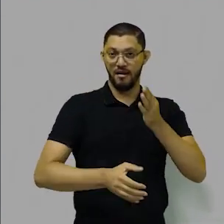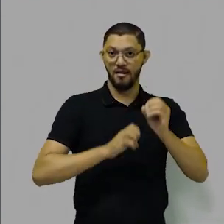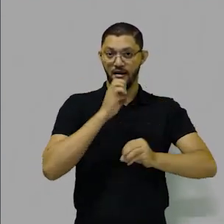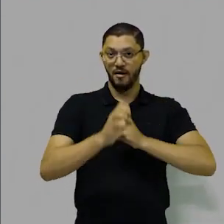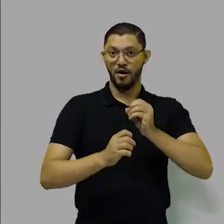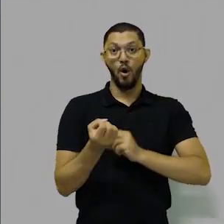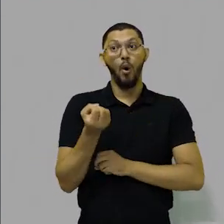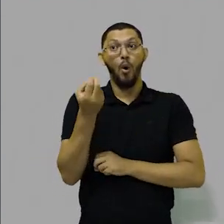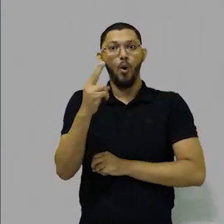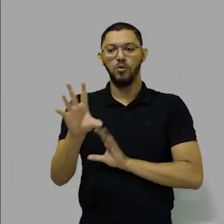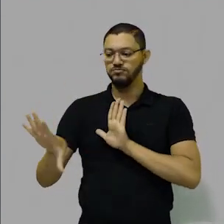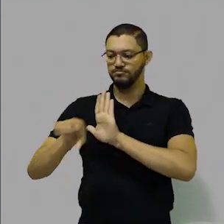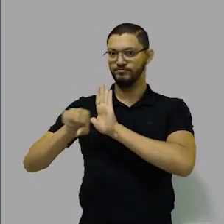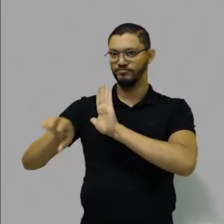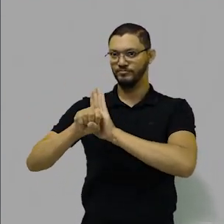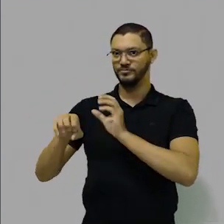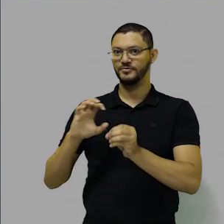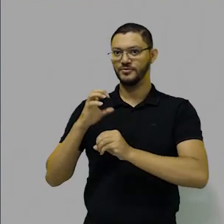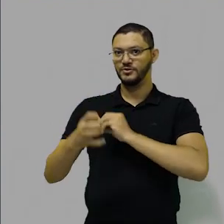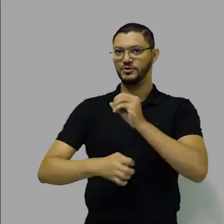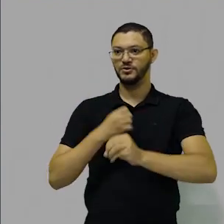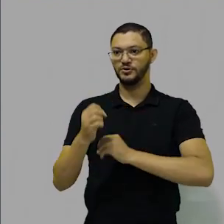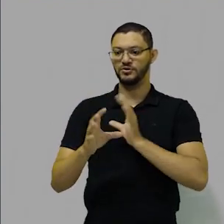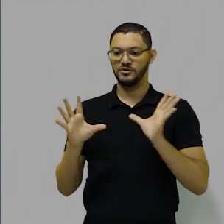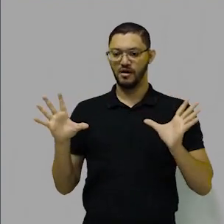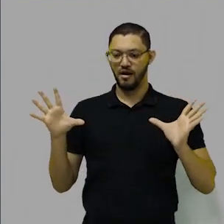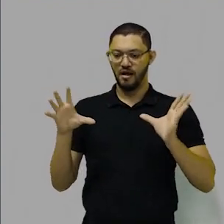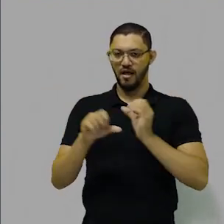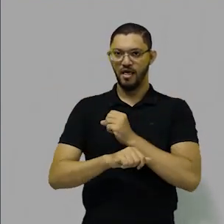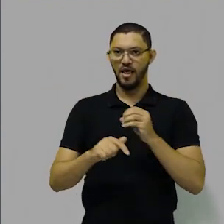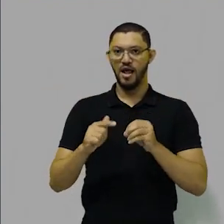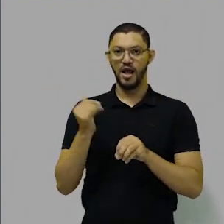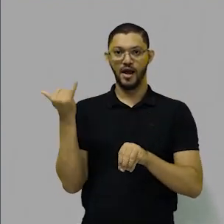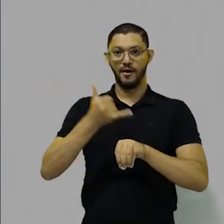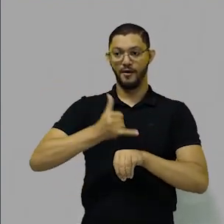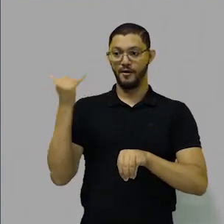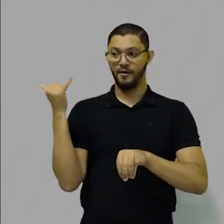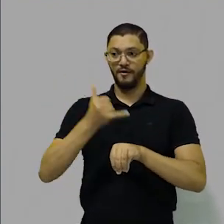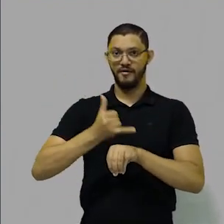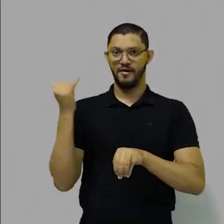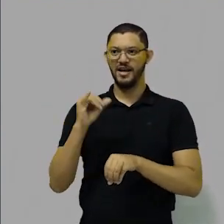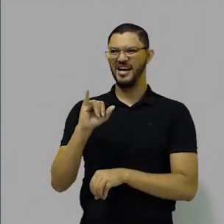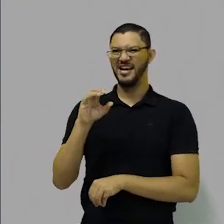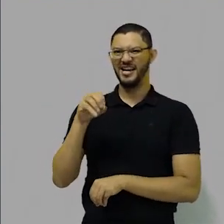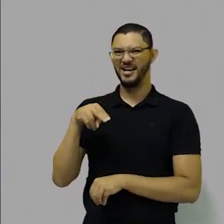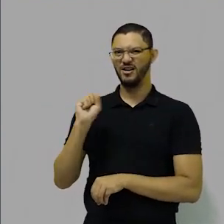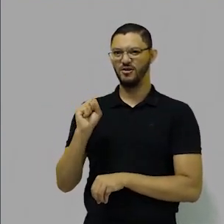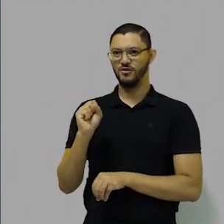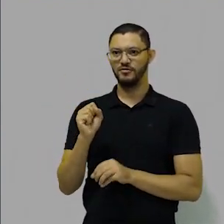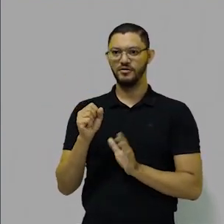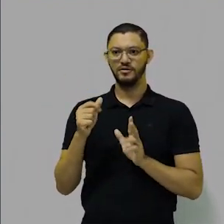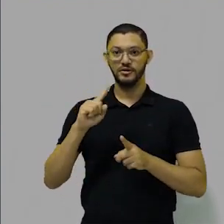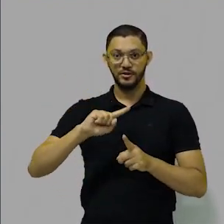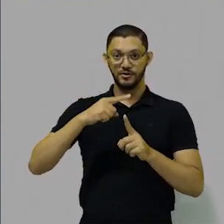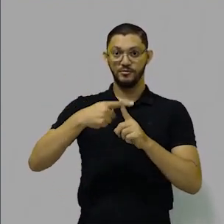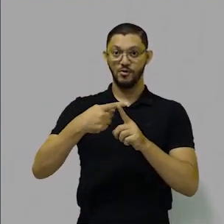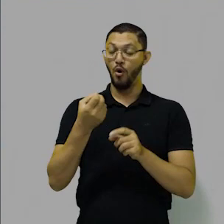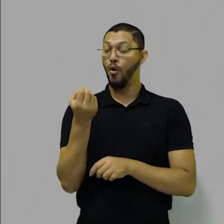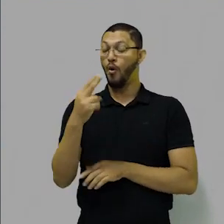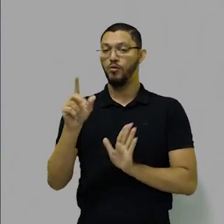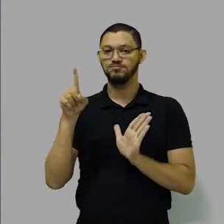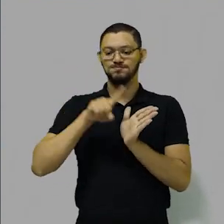elétrons ou ganha elétrons, ele se torna um íon, que é uma partícula carregada ou positiva ou